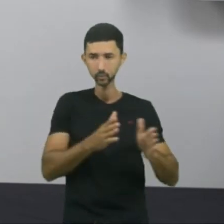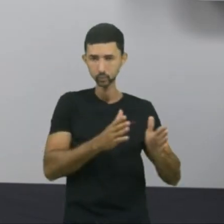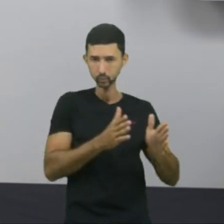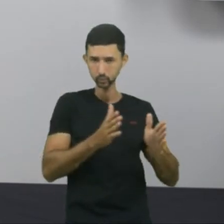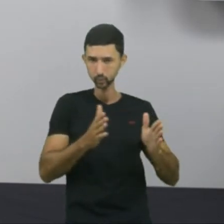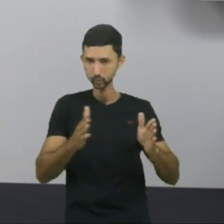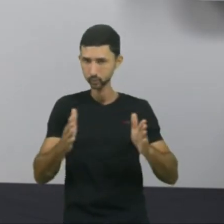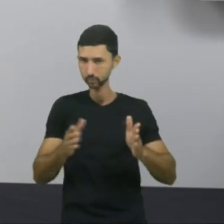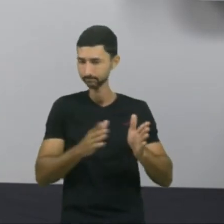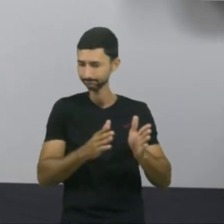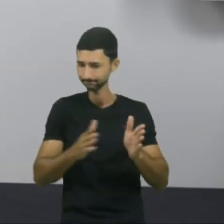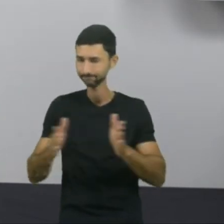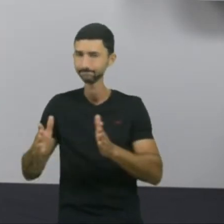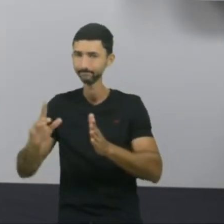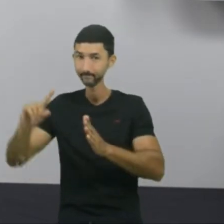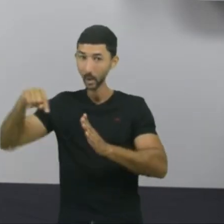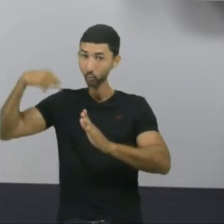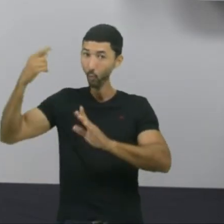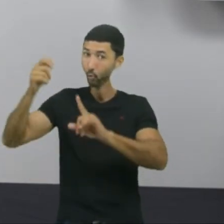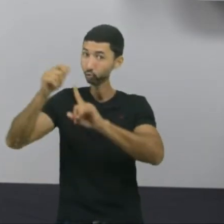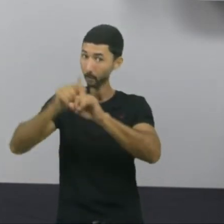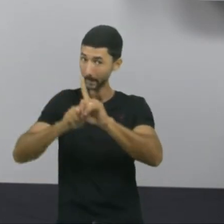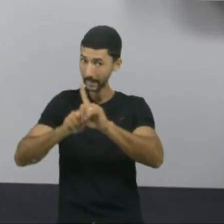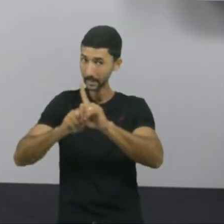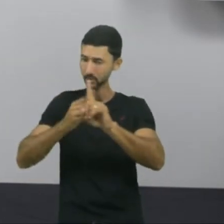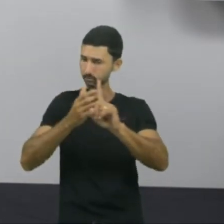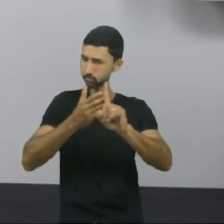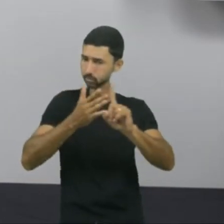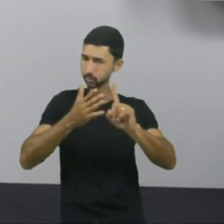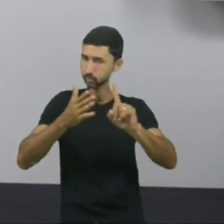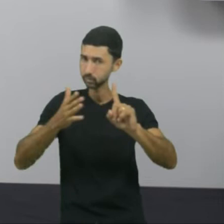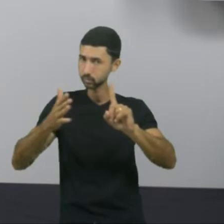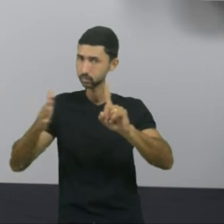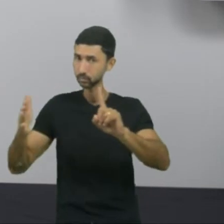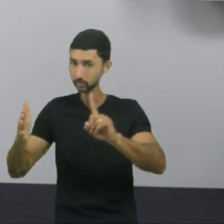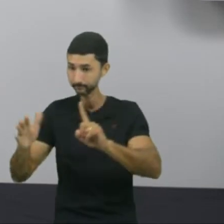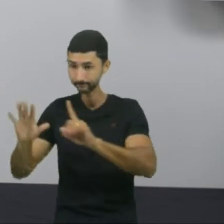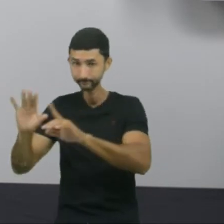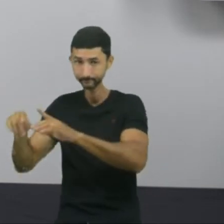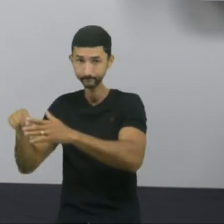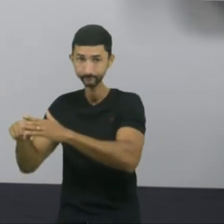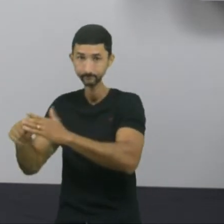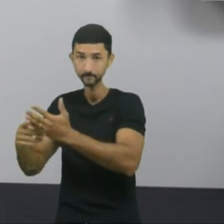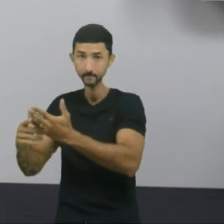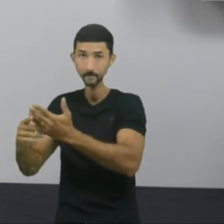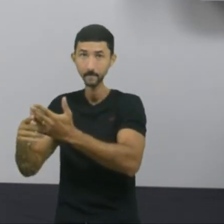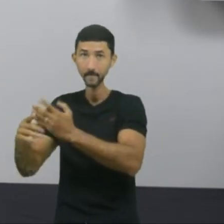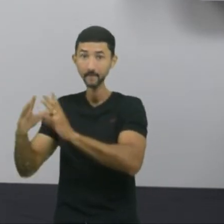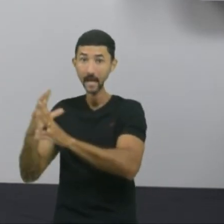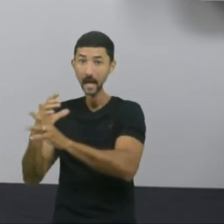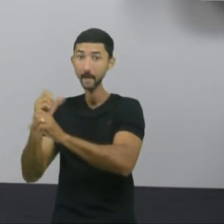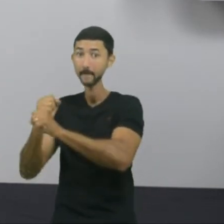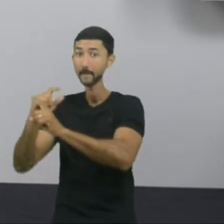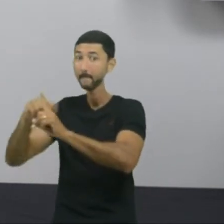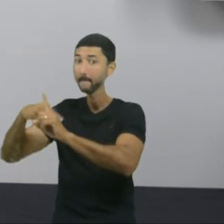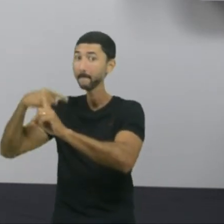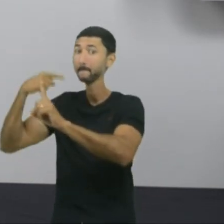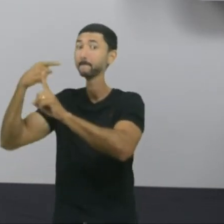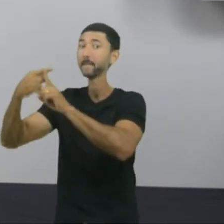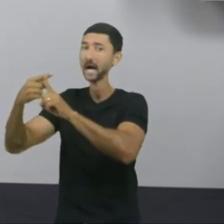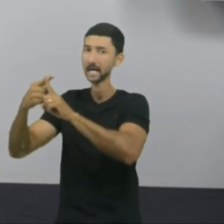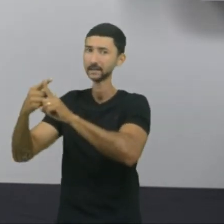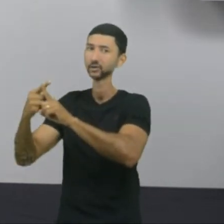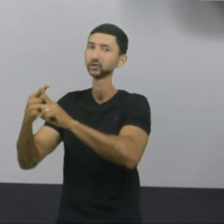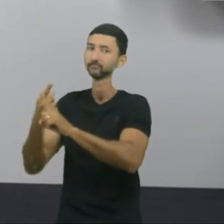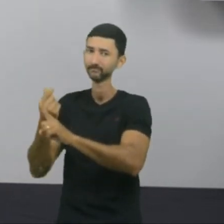de aniversário, ou seja, um mês que esse dinheiro está na conta, você vai perceber que o banco